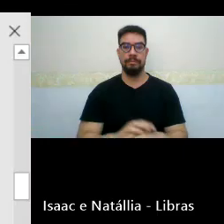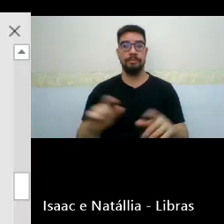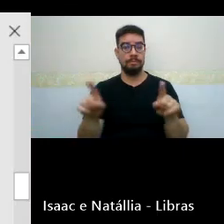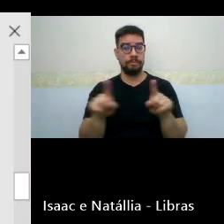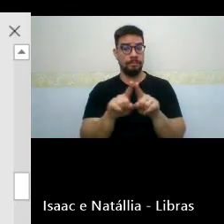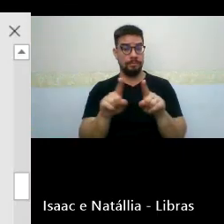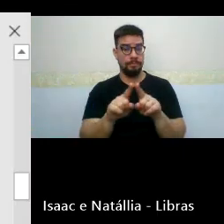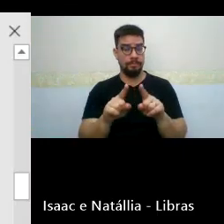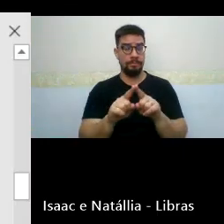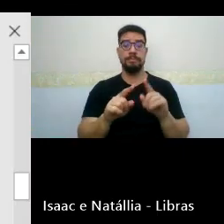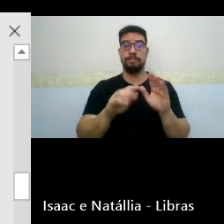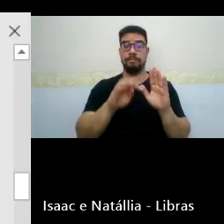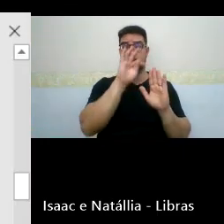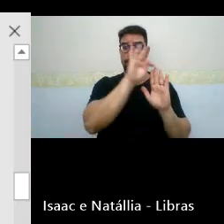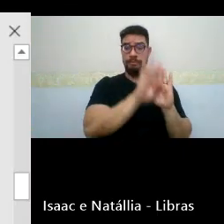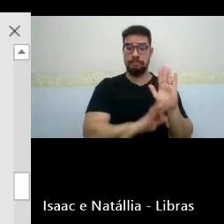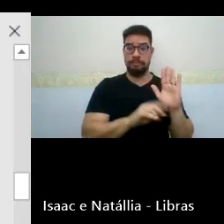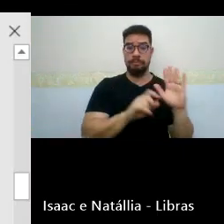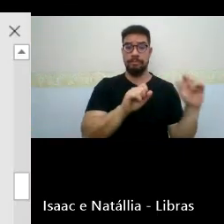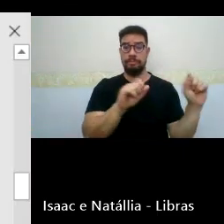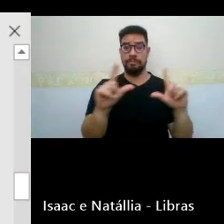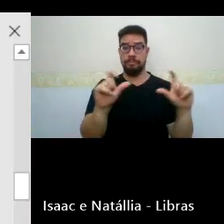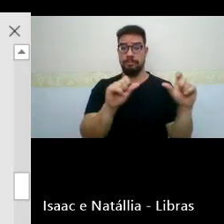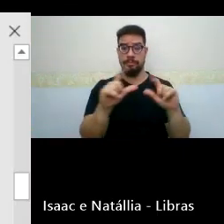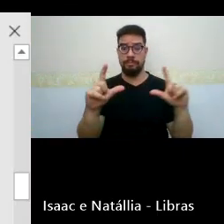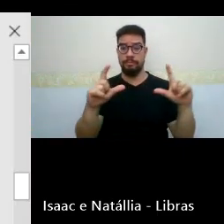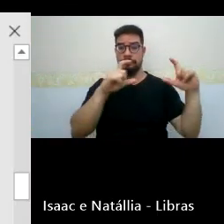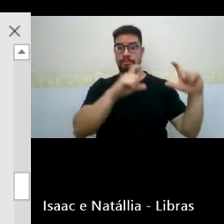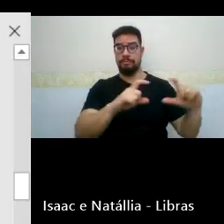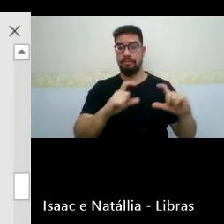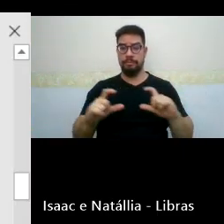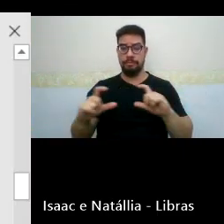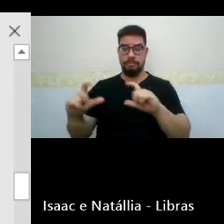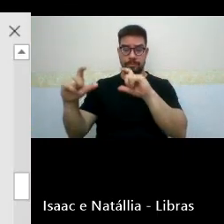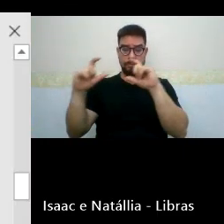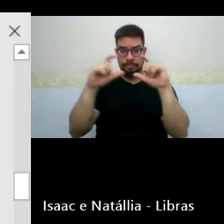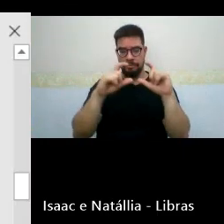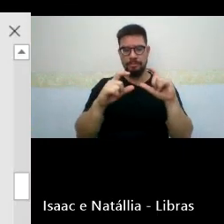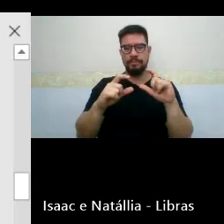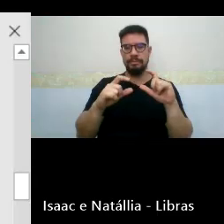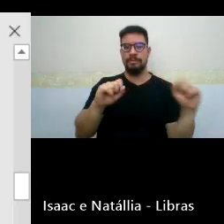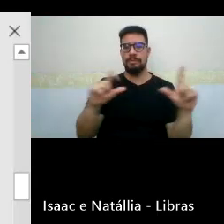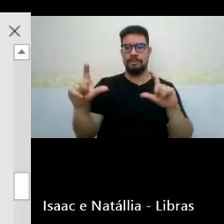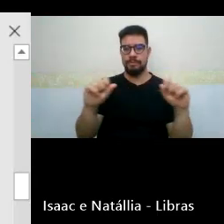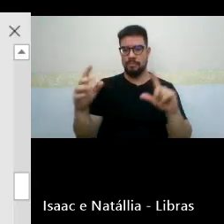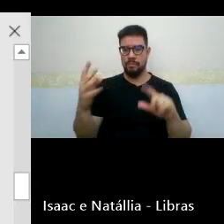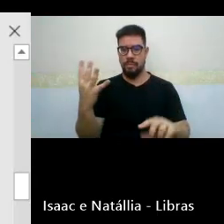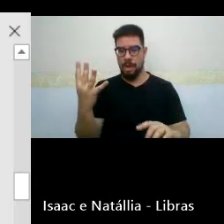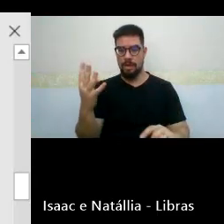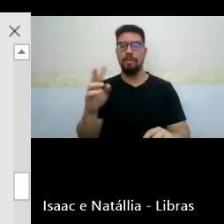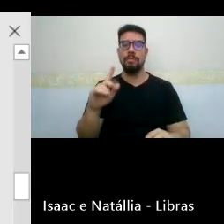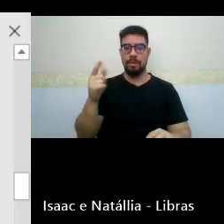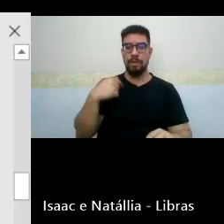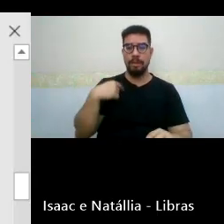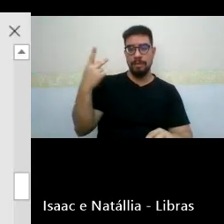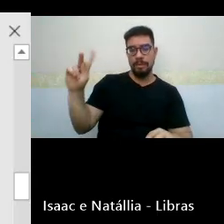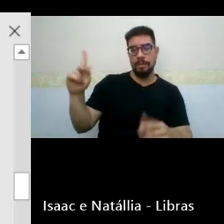aqui, grande parte deles, nos próximos 4 slides, foram retirados do livro.